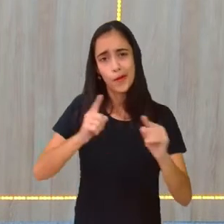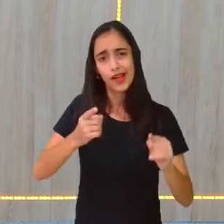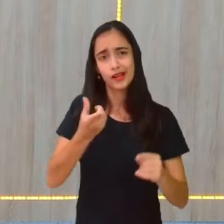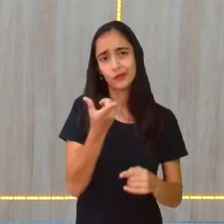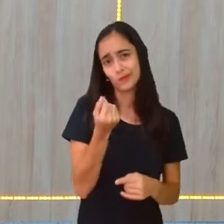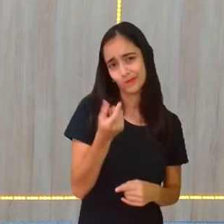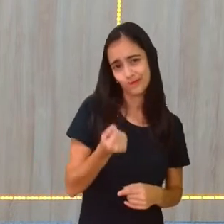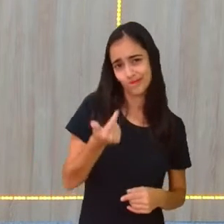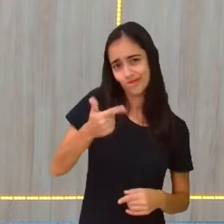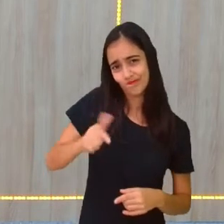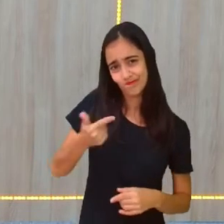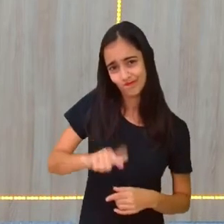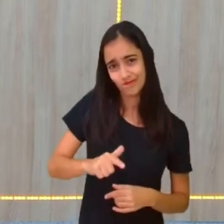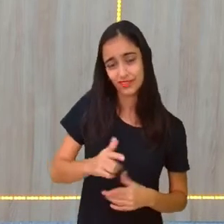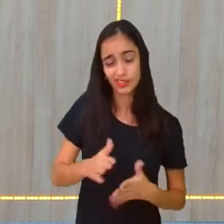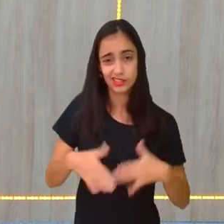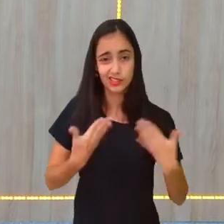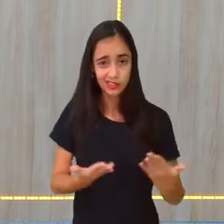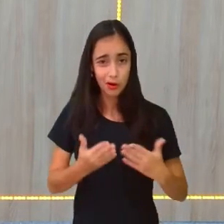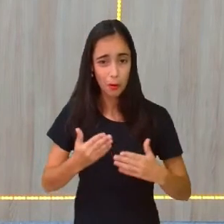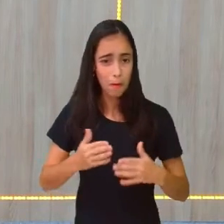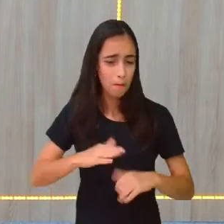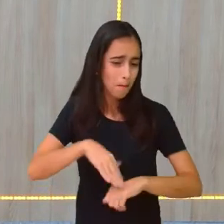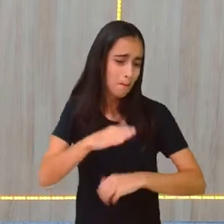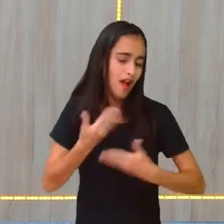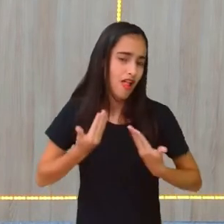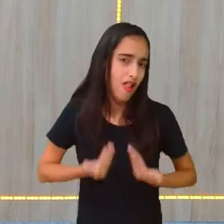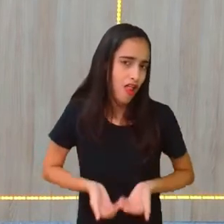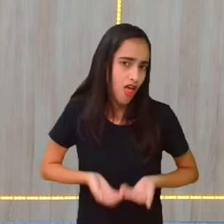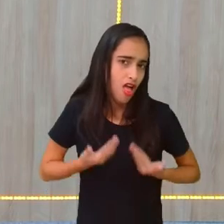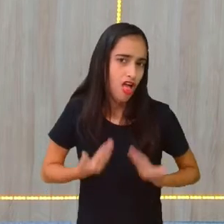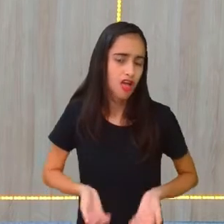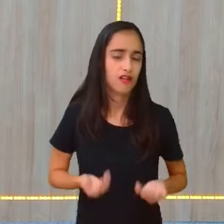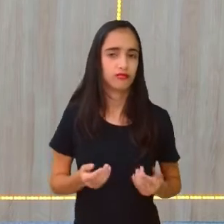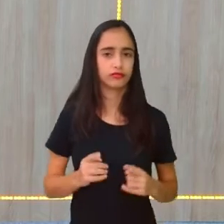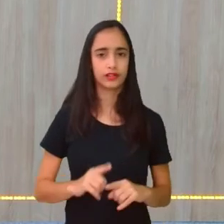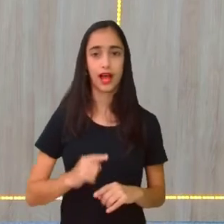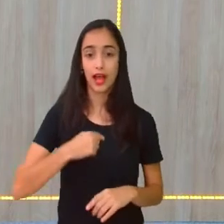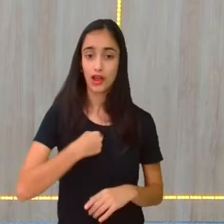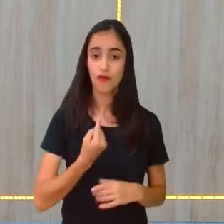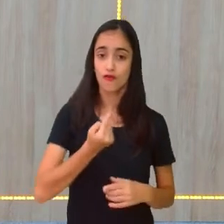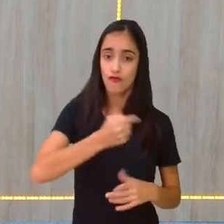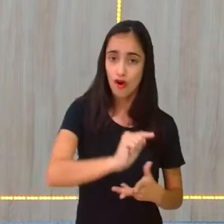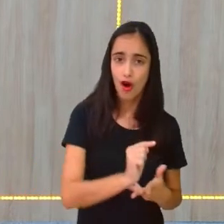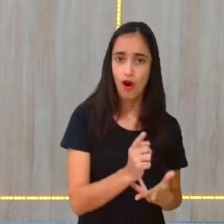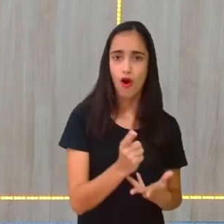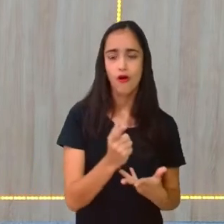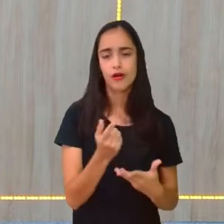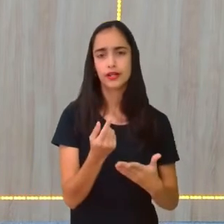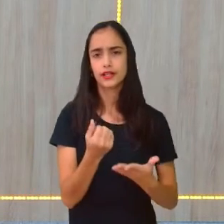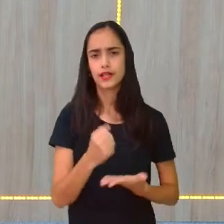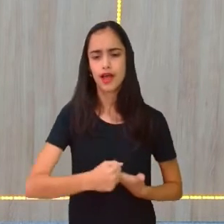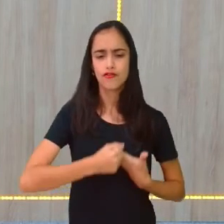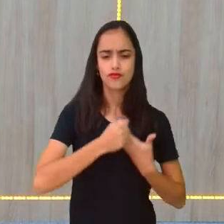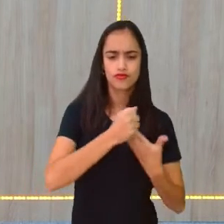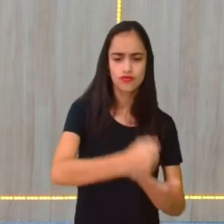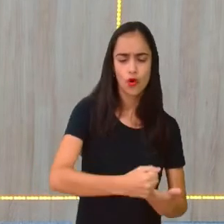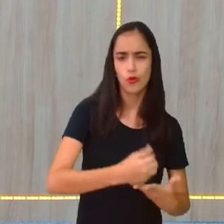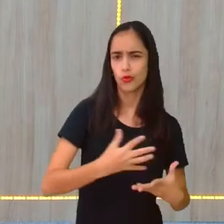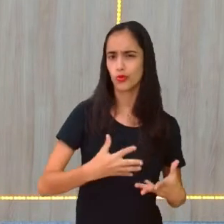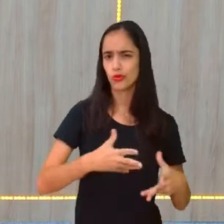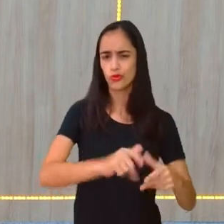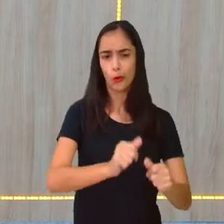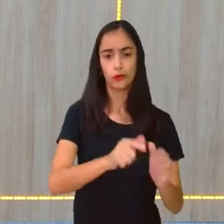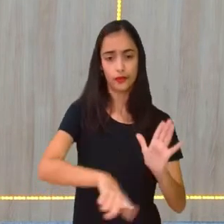aqui, e porque fulano não tem onde cair duro, certo? Aí eu vou aplicar todo o rigor da lei.